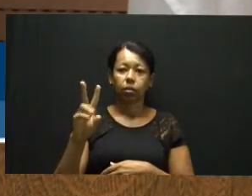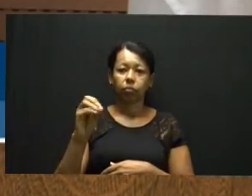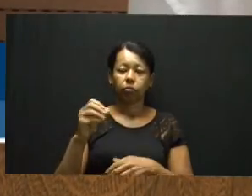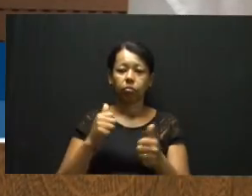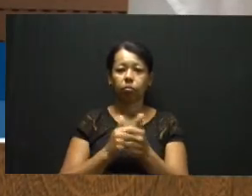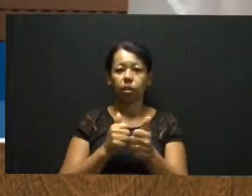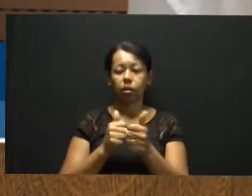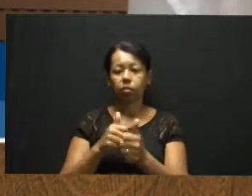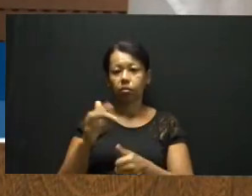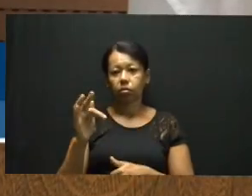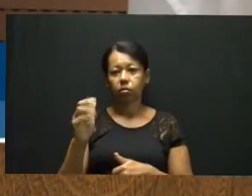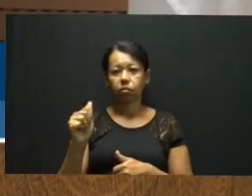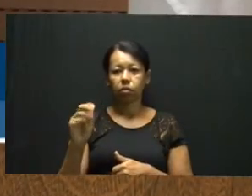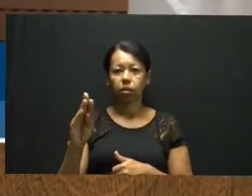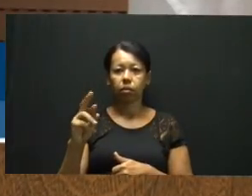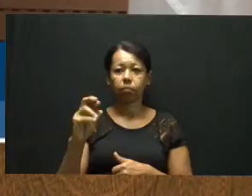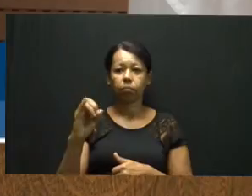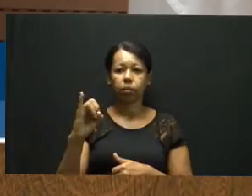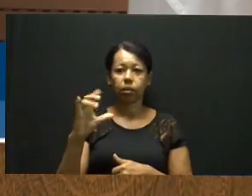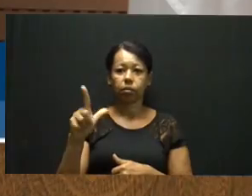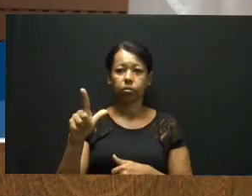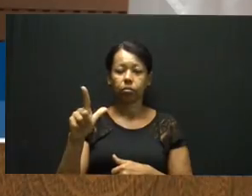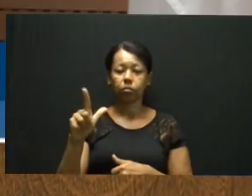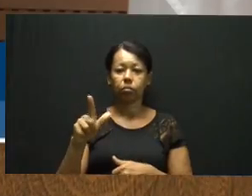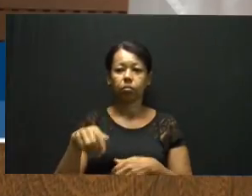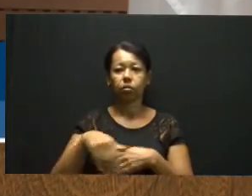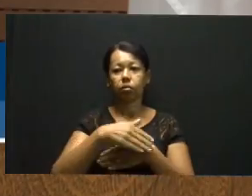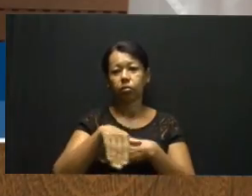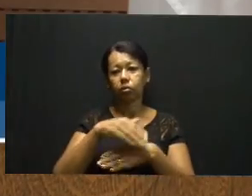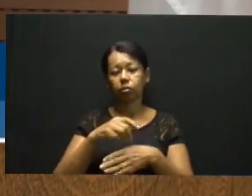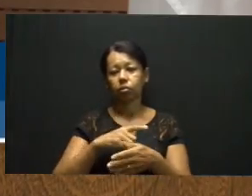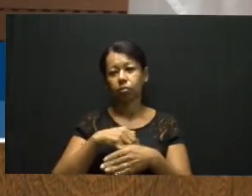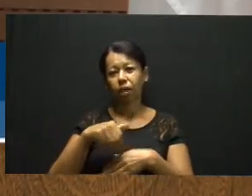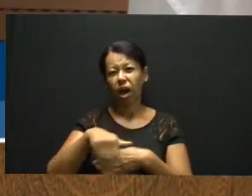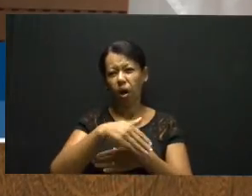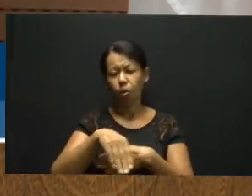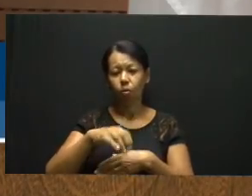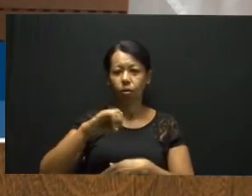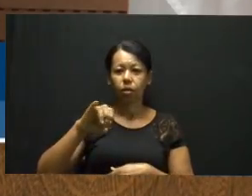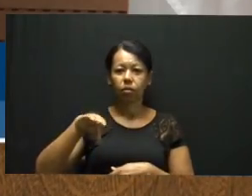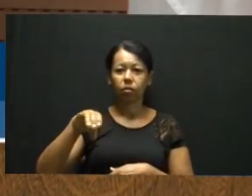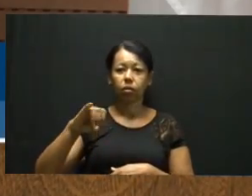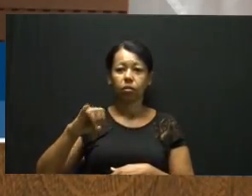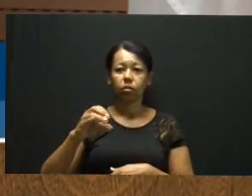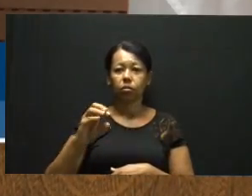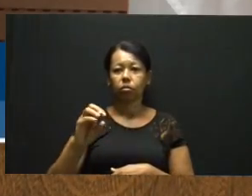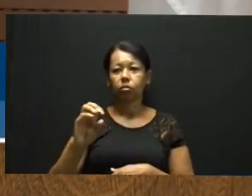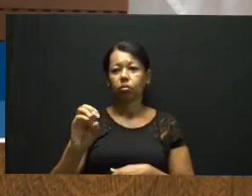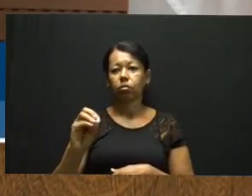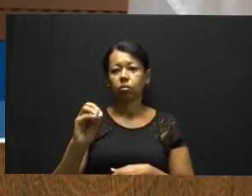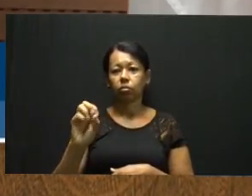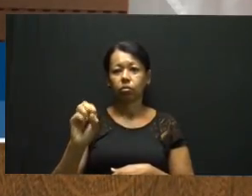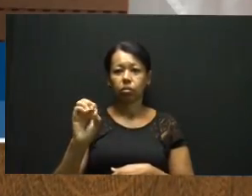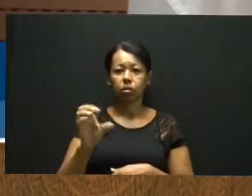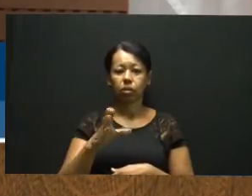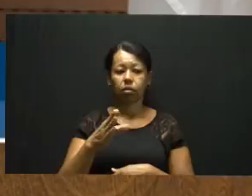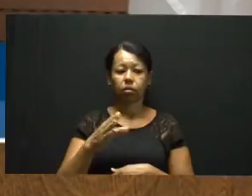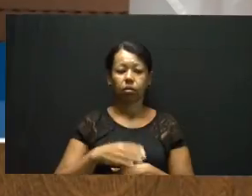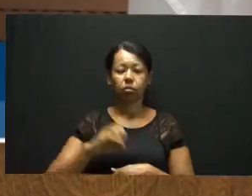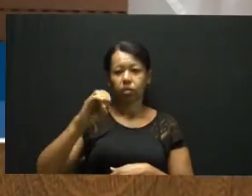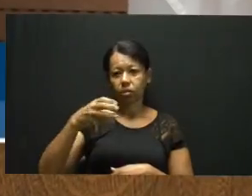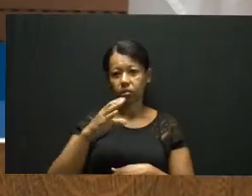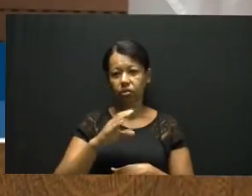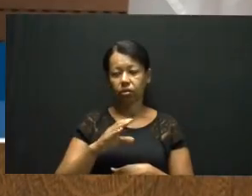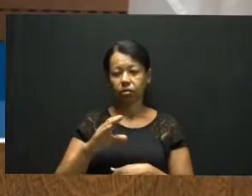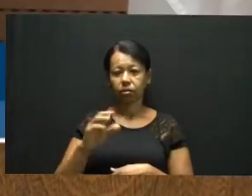Fabril. Caminhe-se. Reparos no leito carroçável na esquina das ruas José de Castro e José de Pinho, no Jardim